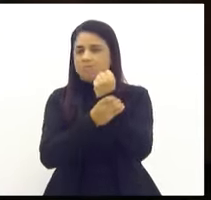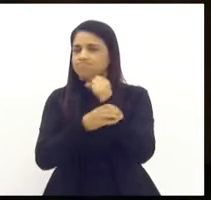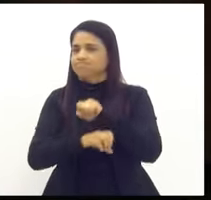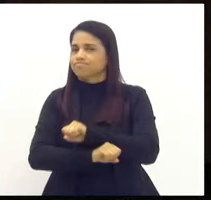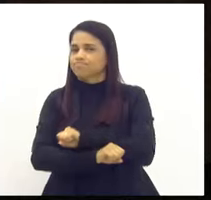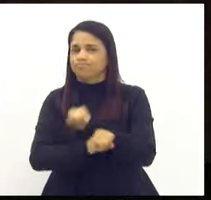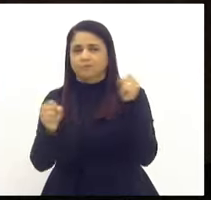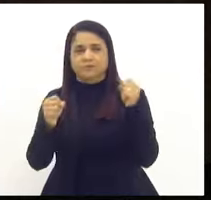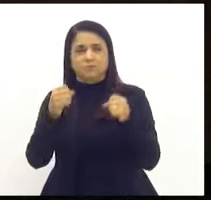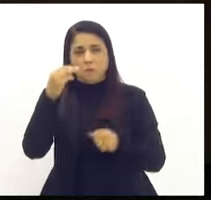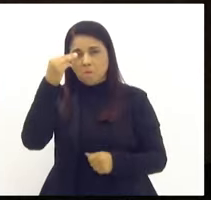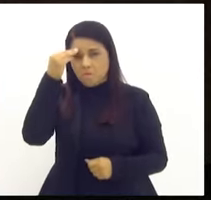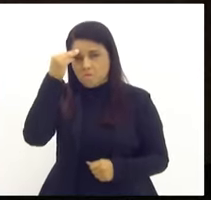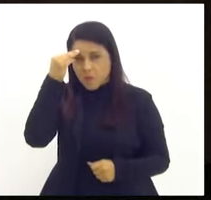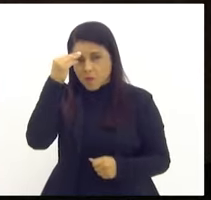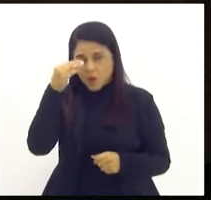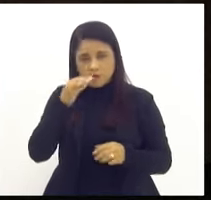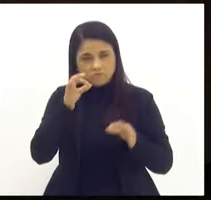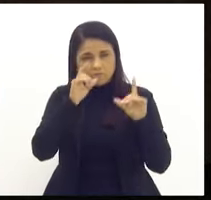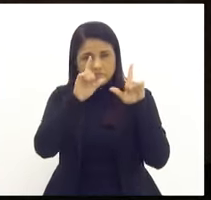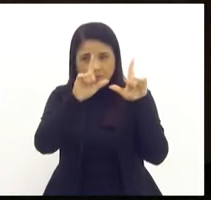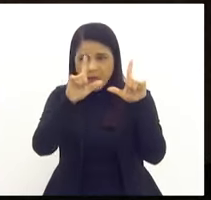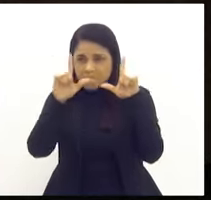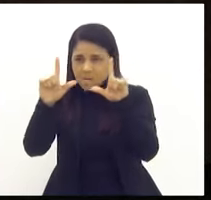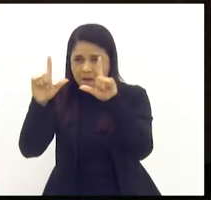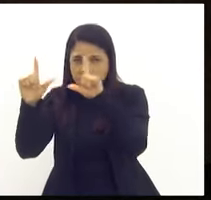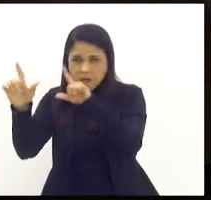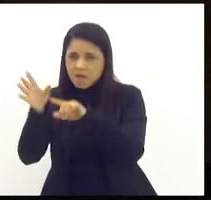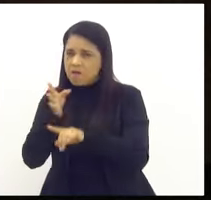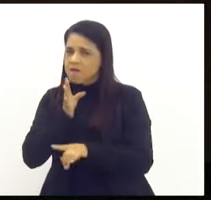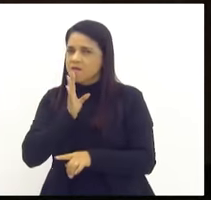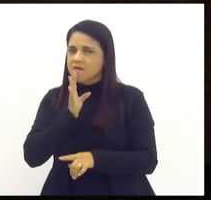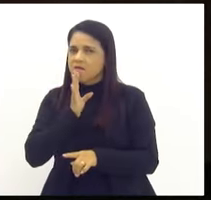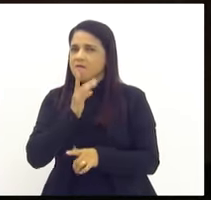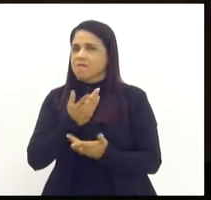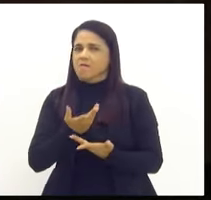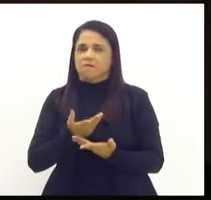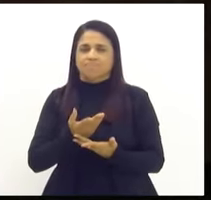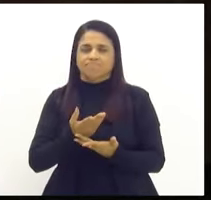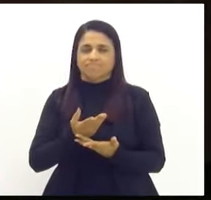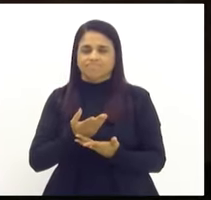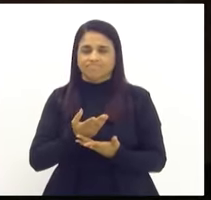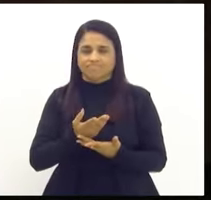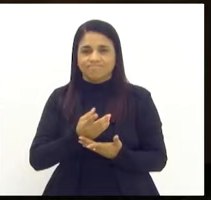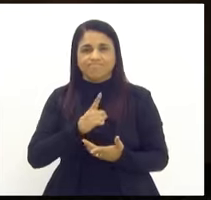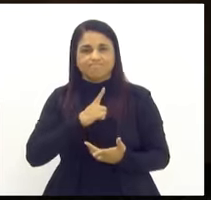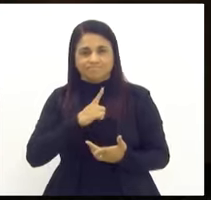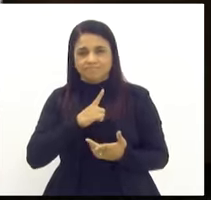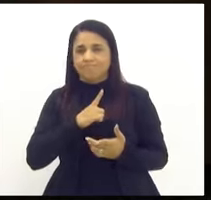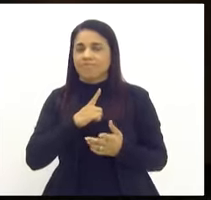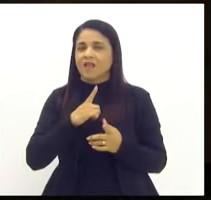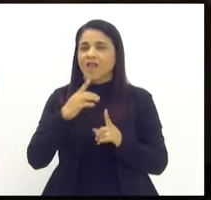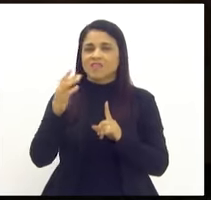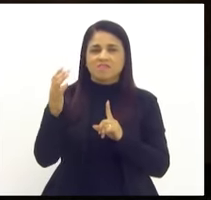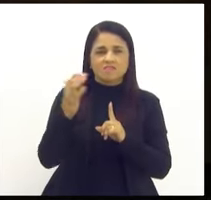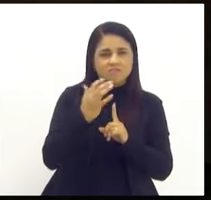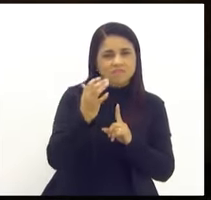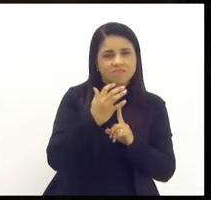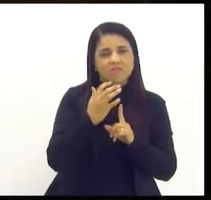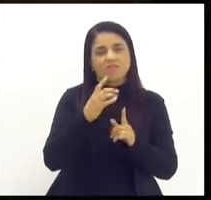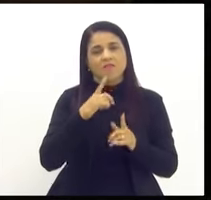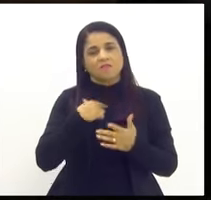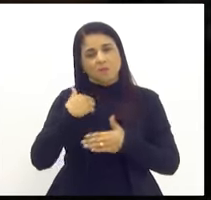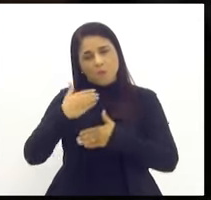dela funcione plenamente e sem as subjetividades que interferem nesse processo